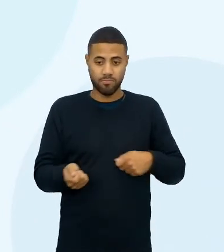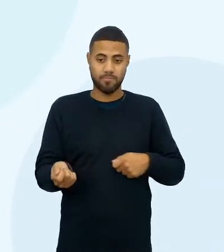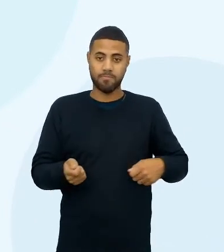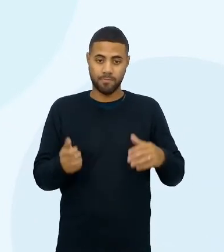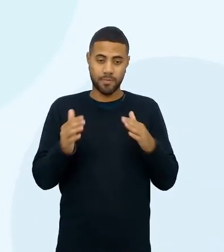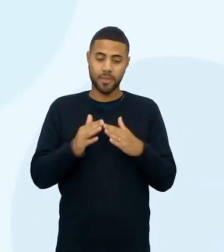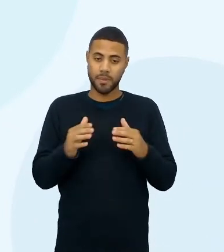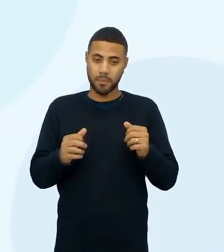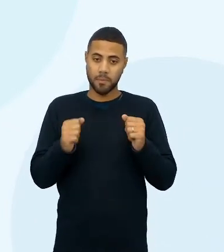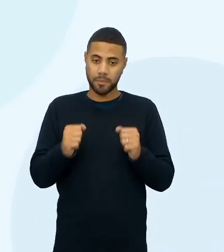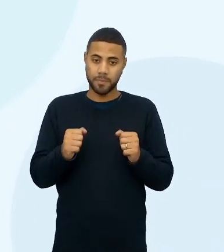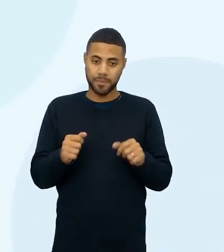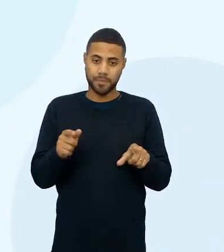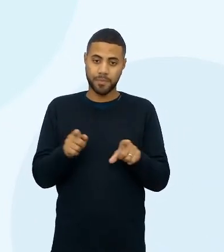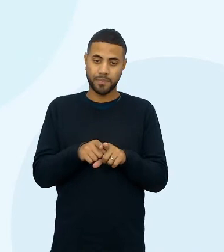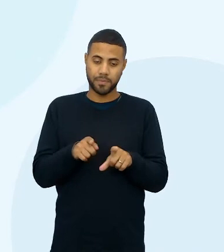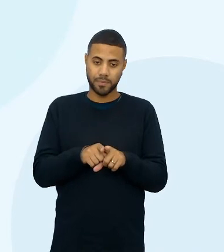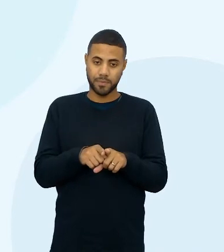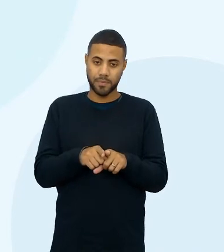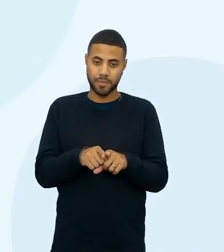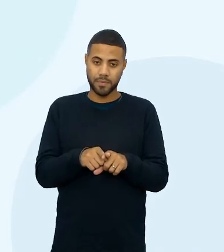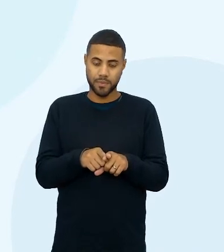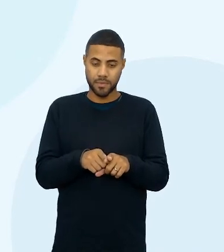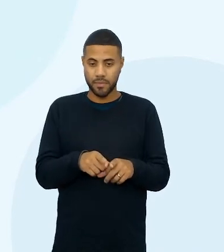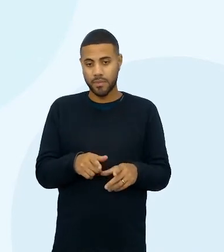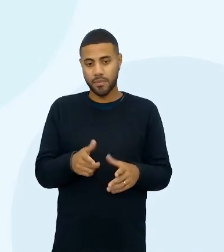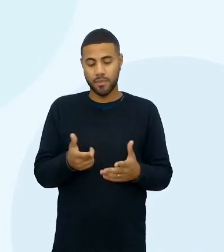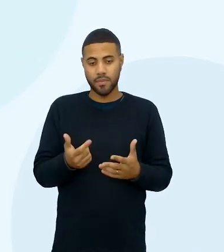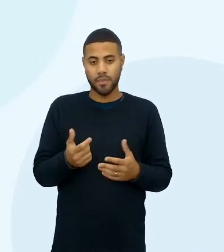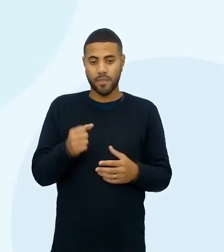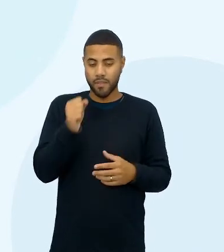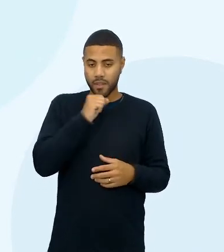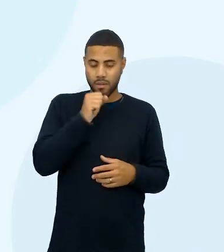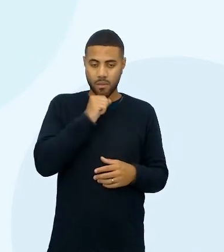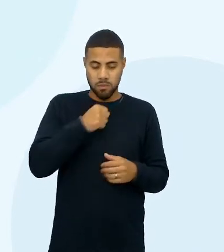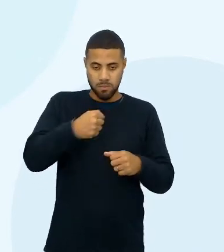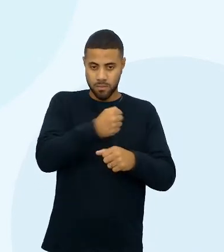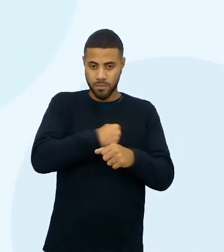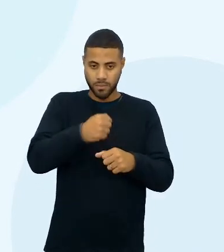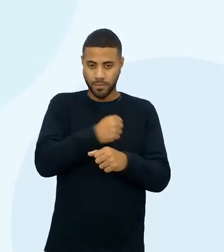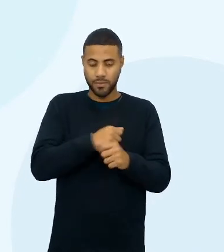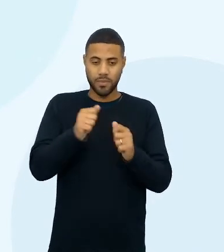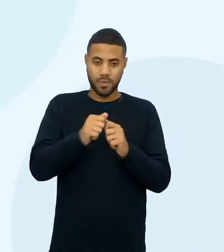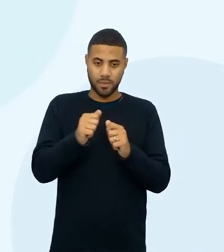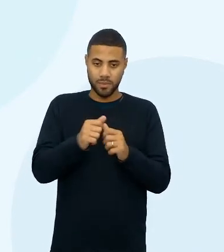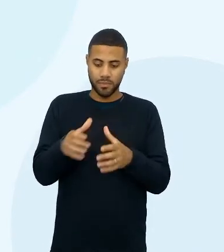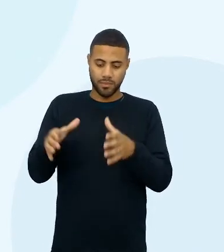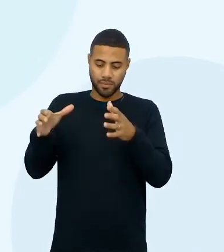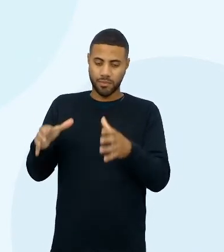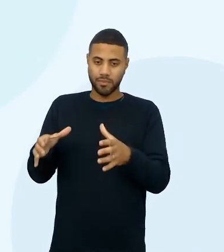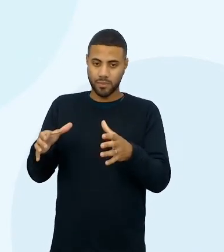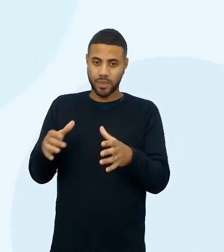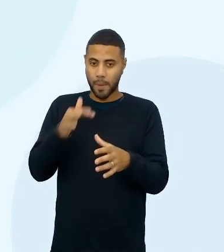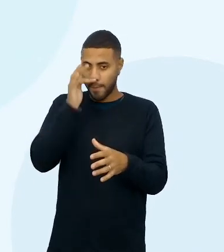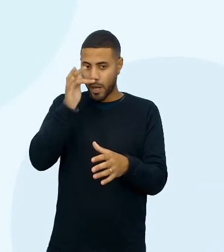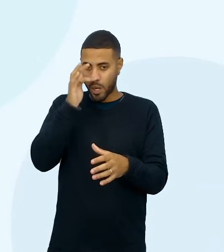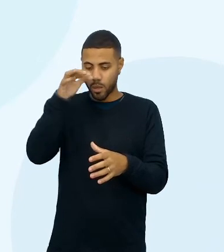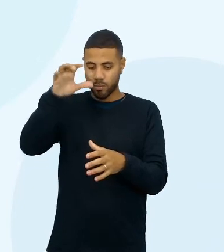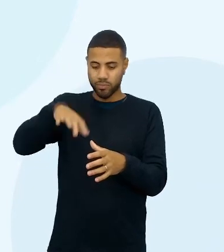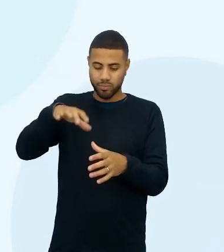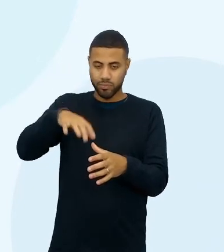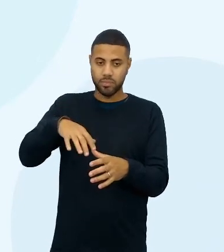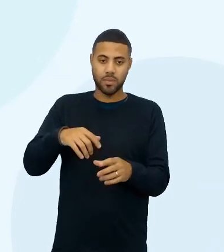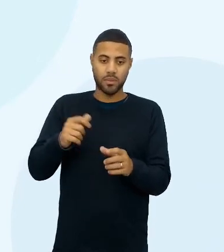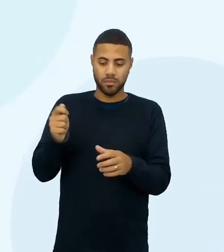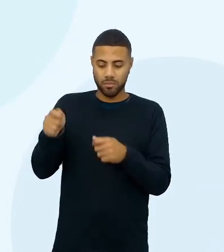tá? Eu posso reutilizar uma panela velha para fazer um vaso. Agora, reciclar, a gente passa por